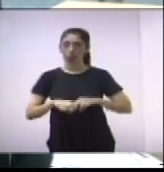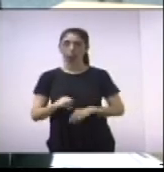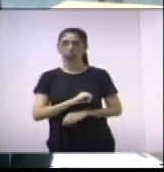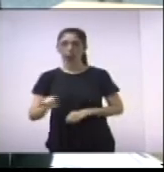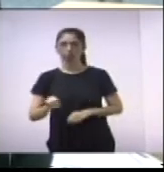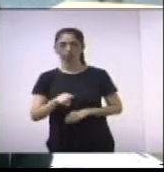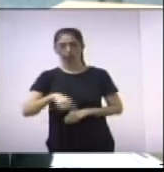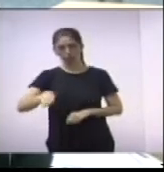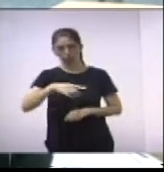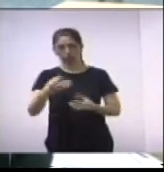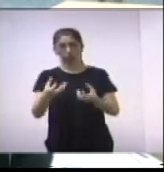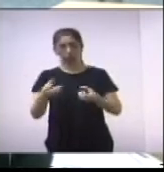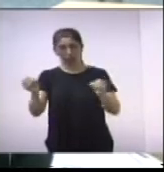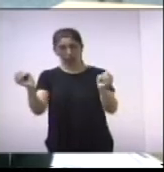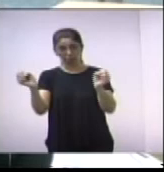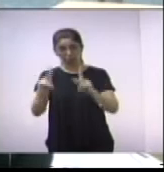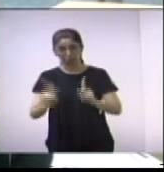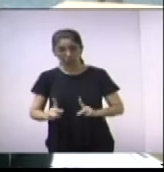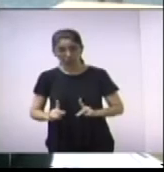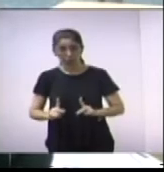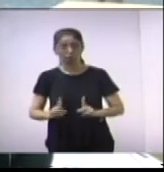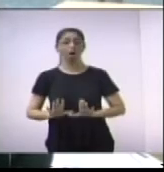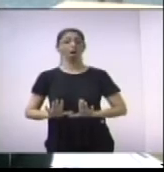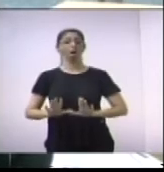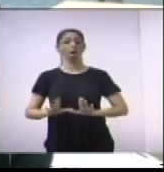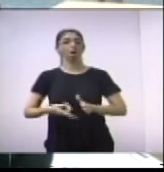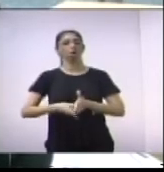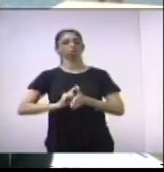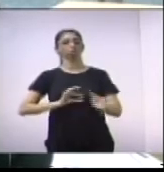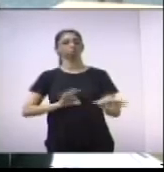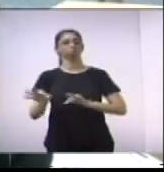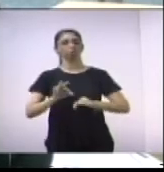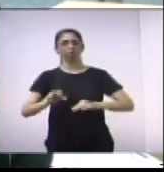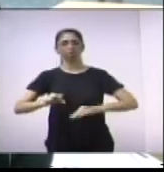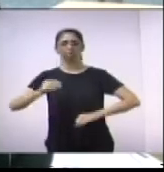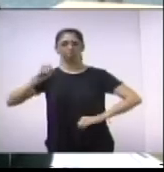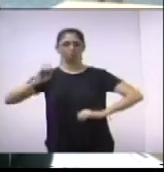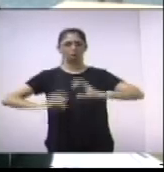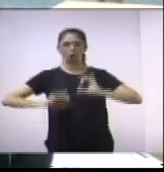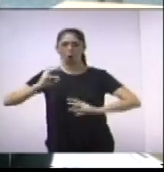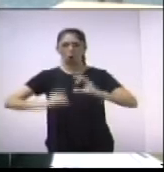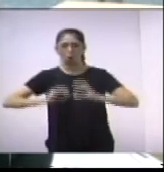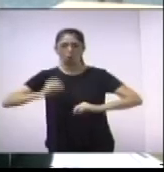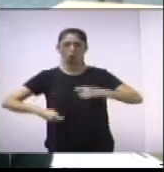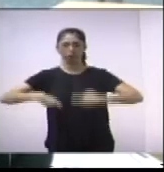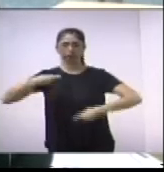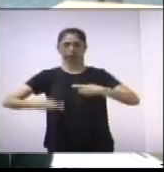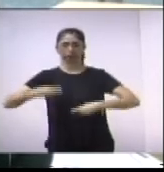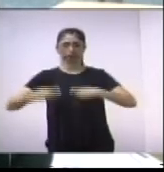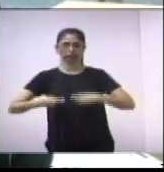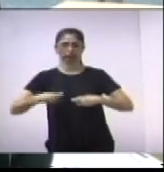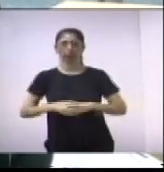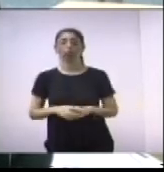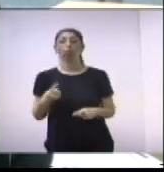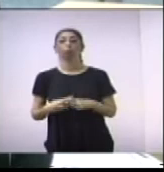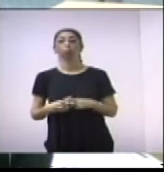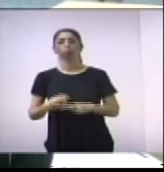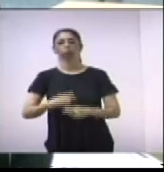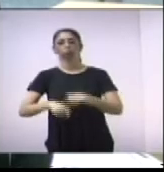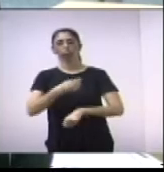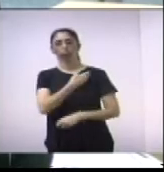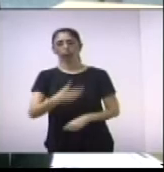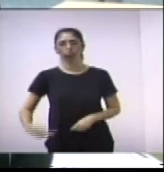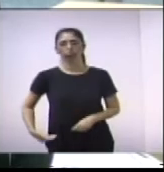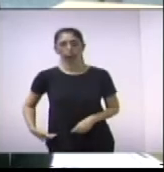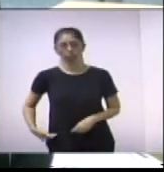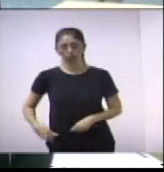quer paz, prepare-se para a guerra. Por quê? Porque as pessoas não entenderam ainda que a administração pública ela